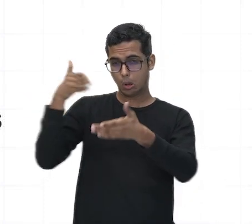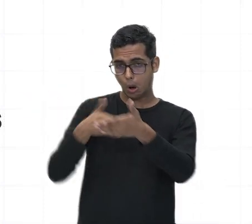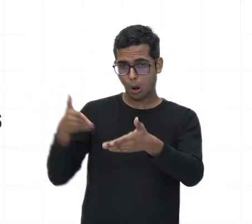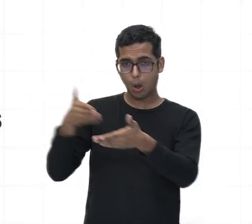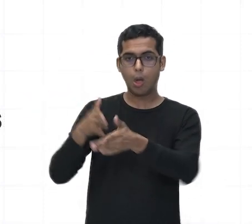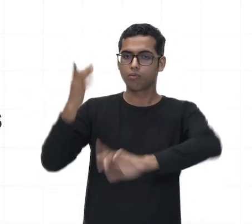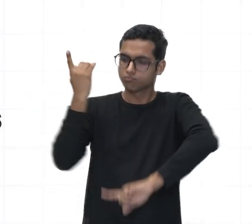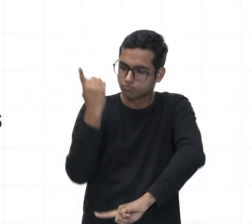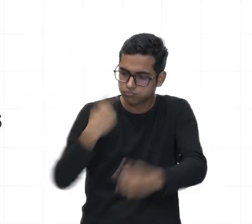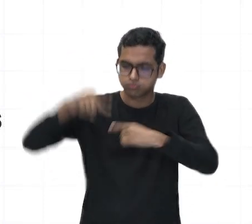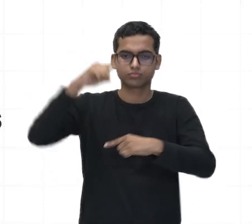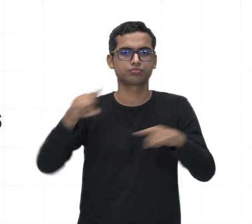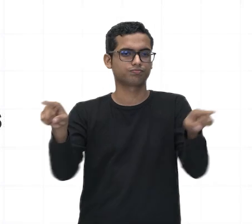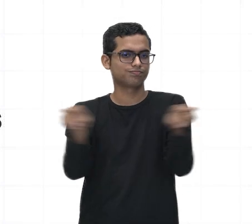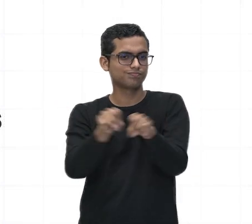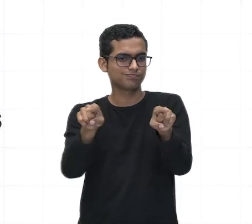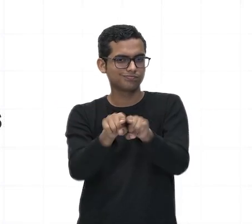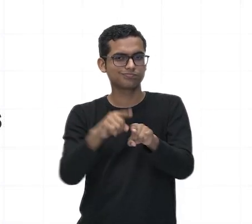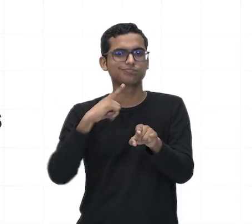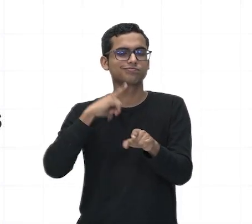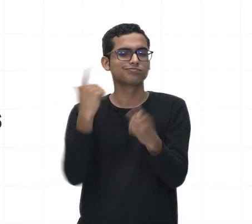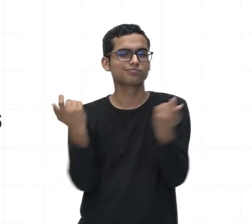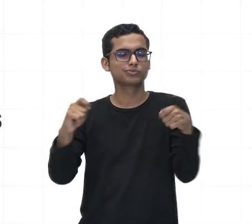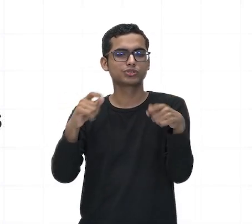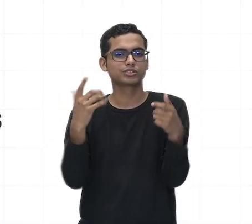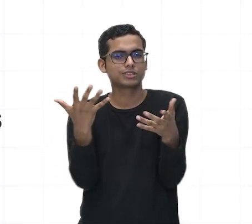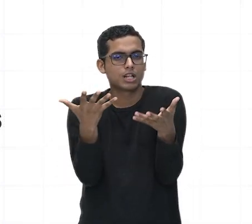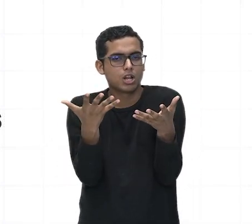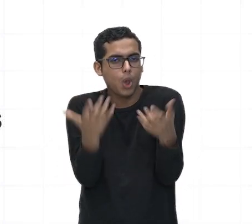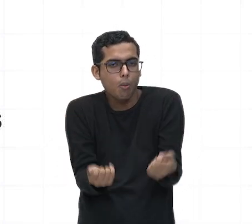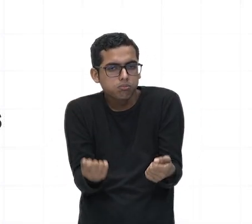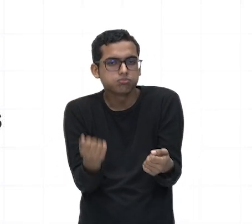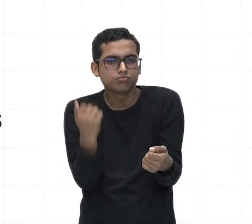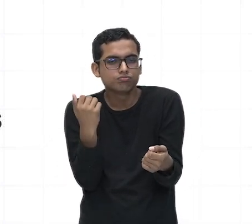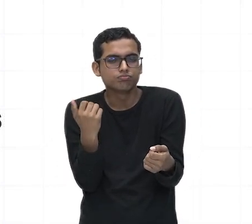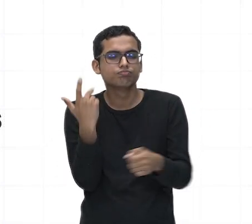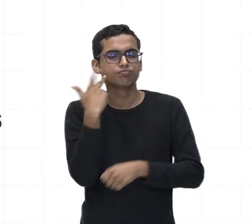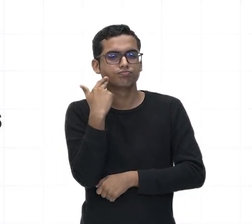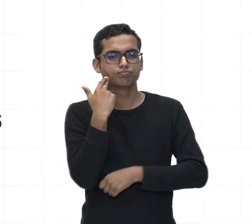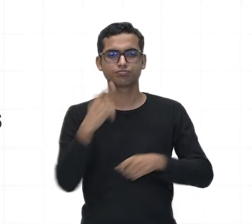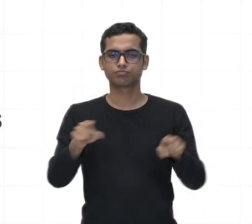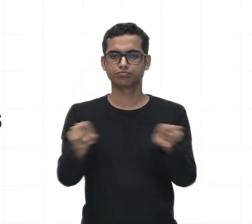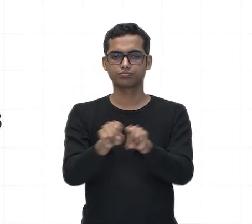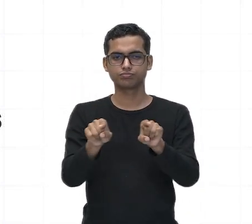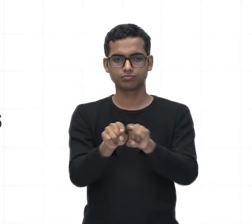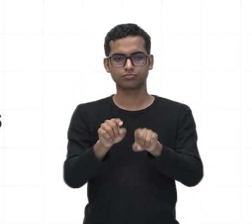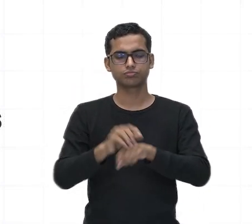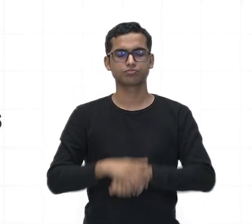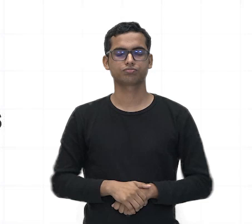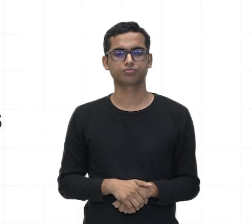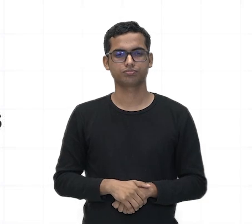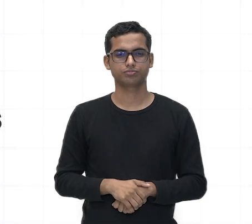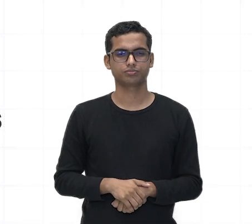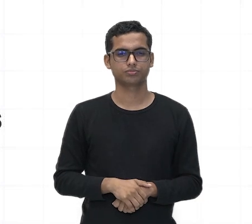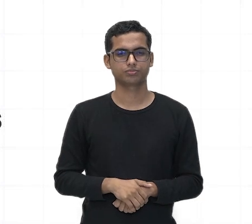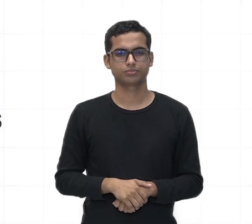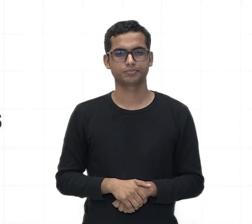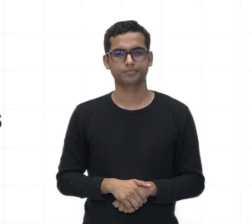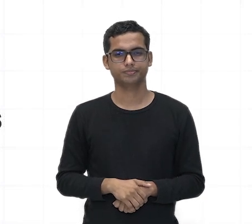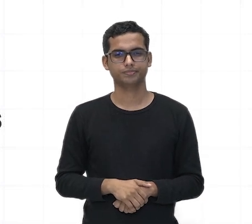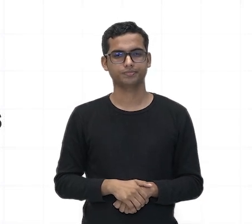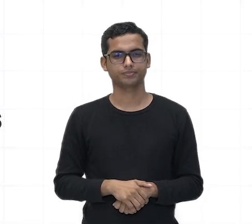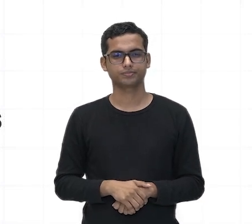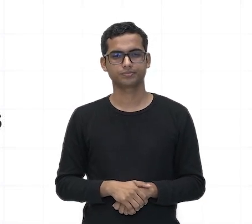caráter do que transcende, do que ultrapassa os limites, do considerado normal ou